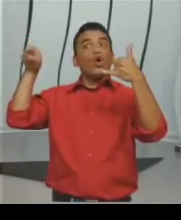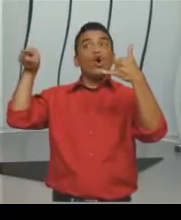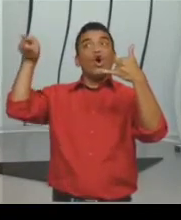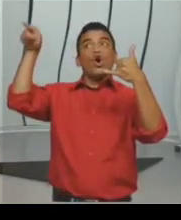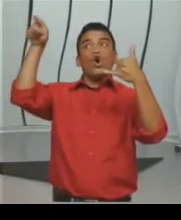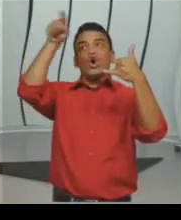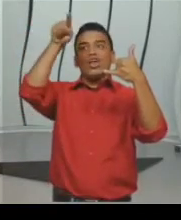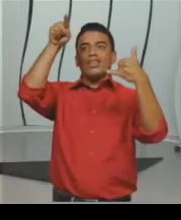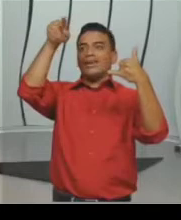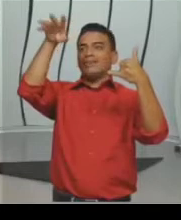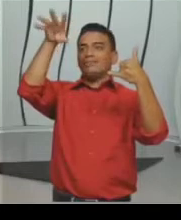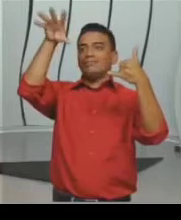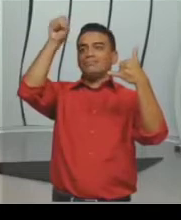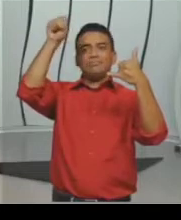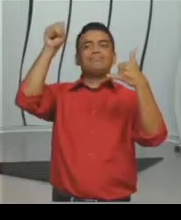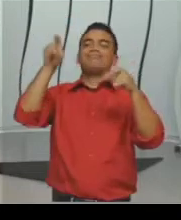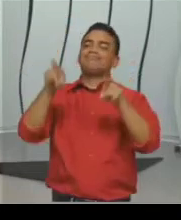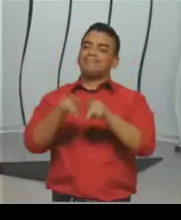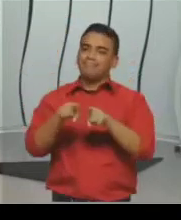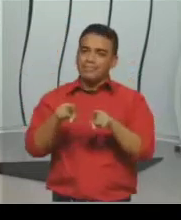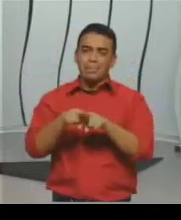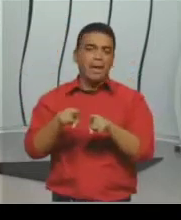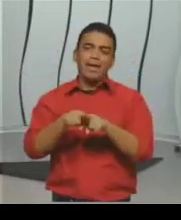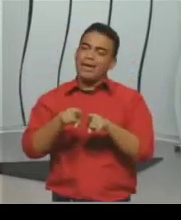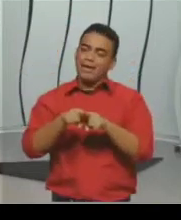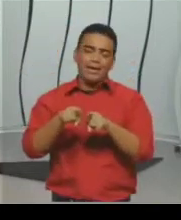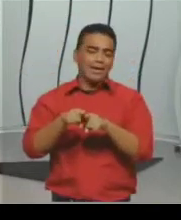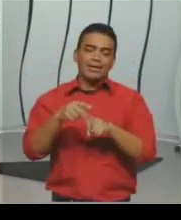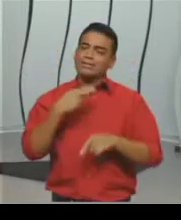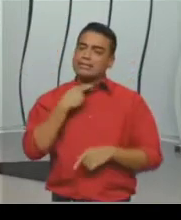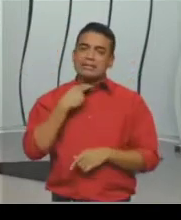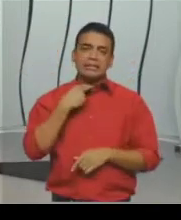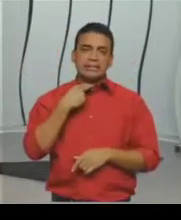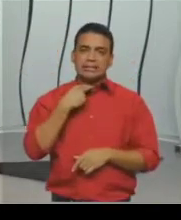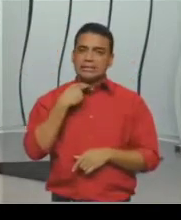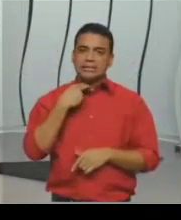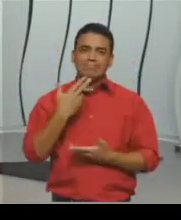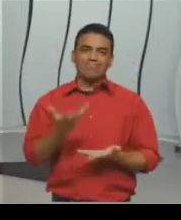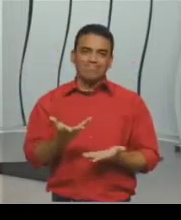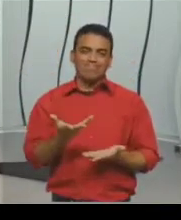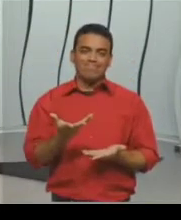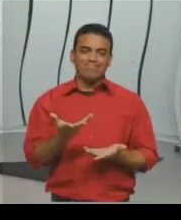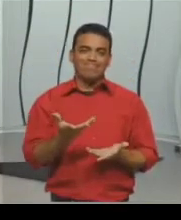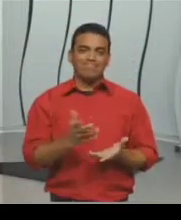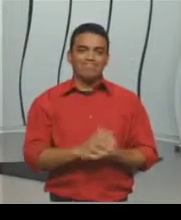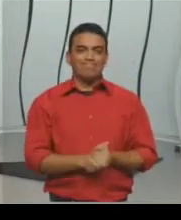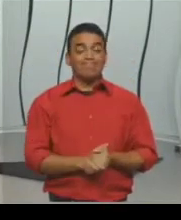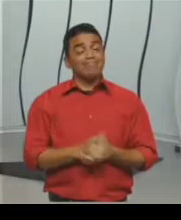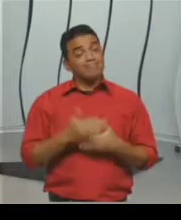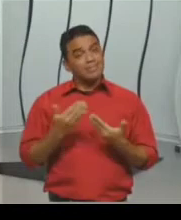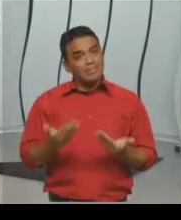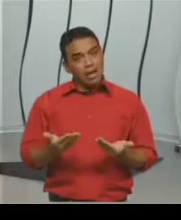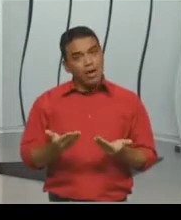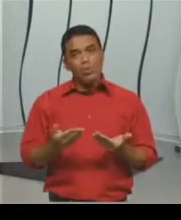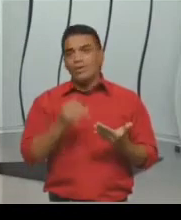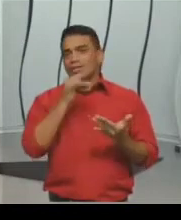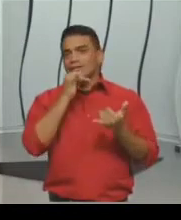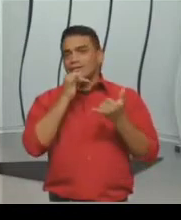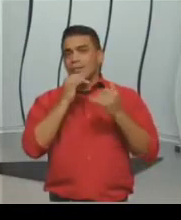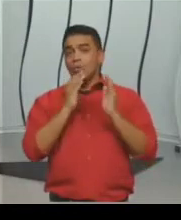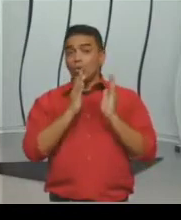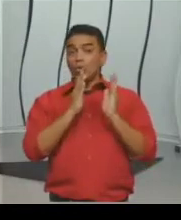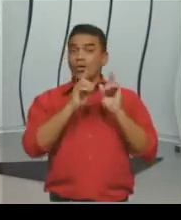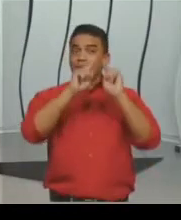ela não vai acender. Essa lâmpada aqui não vai acender. Então... Os componentes ligados